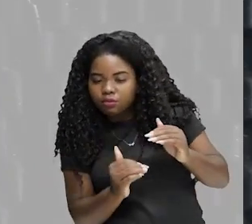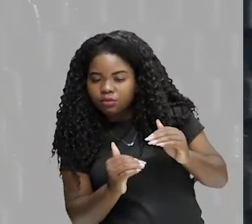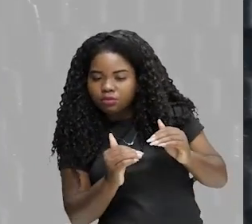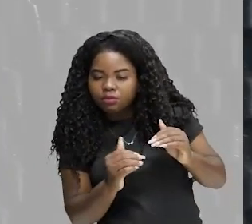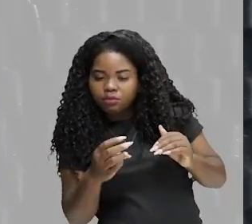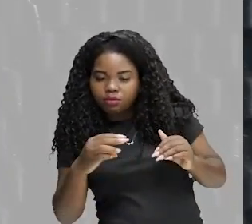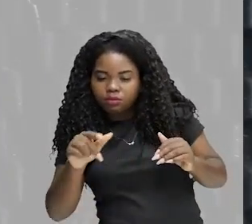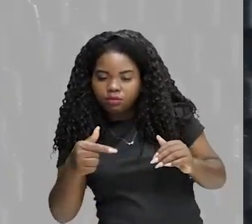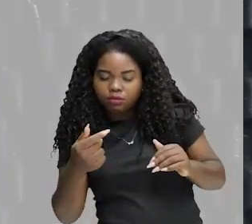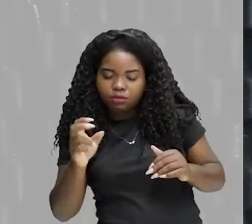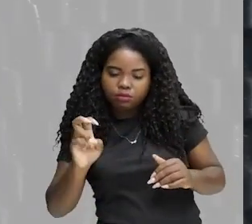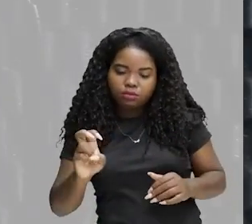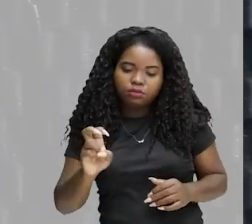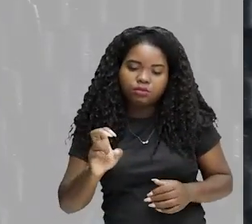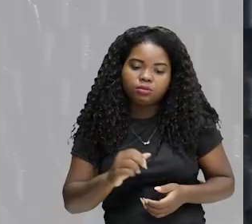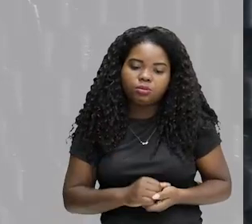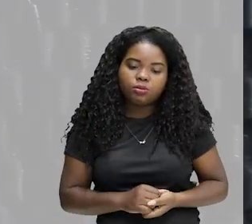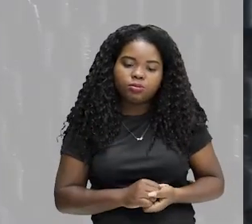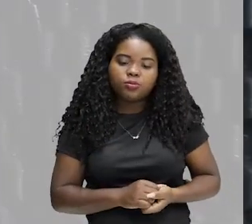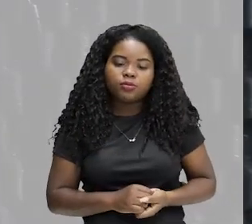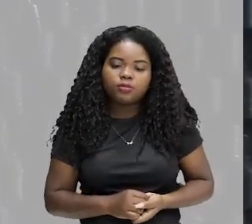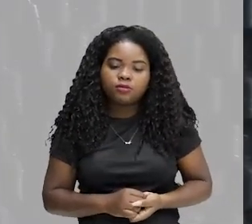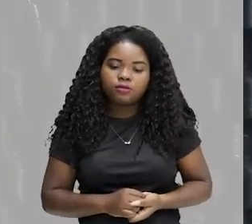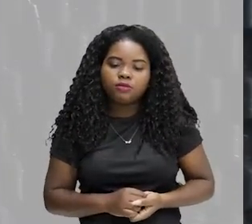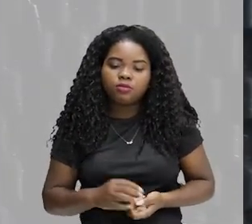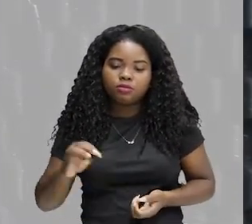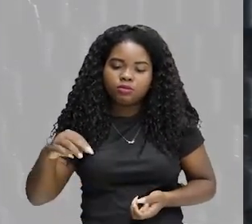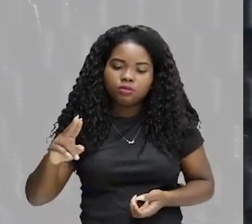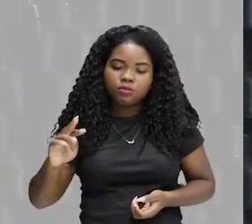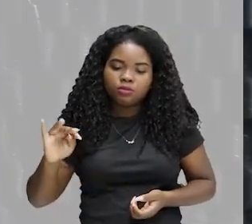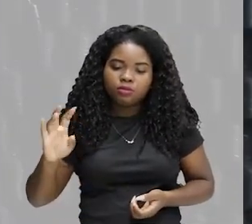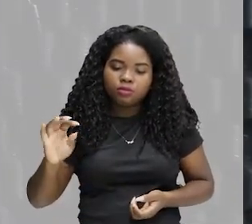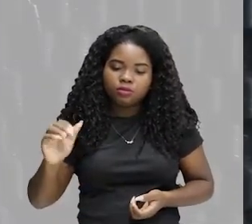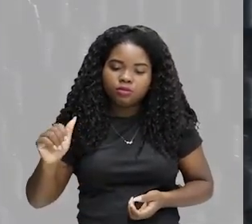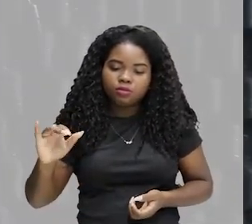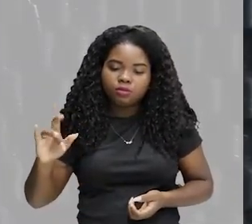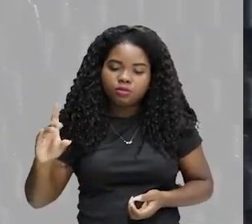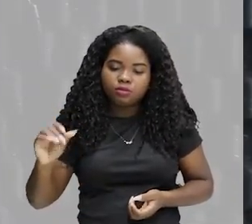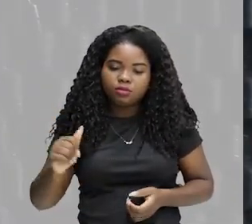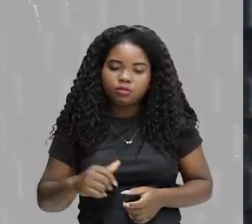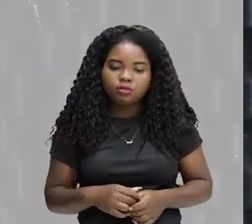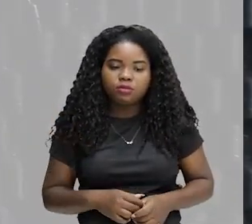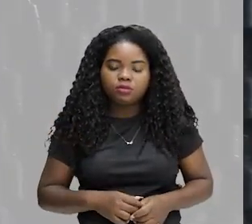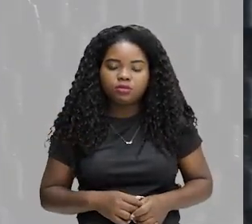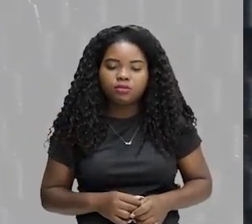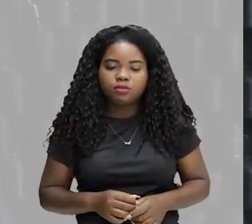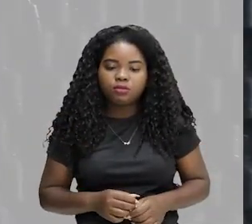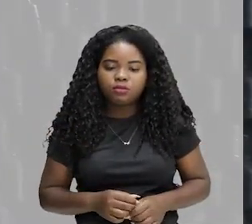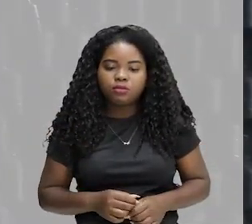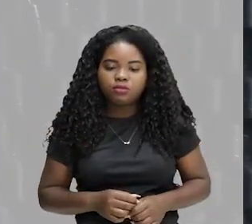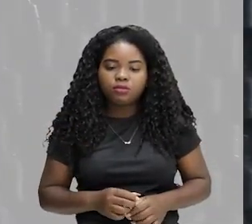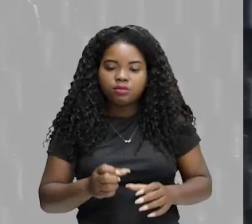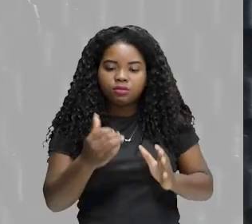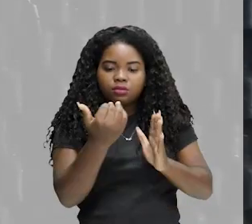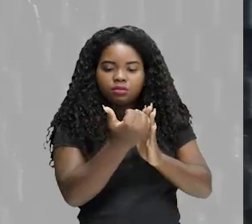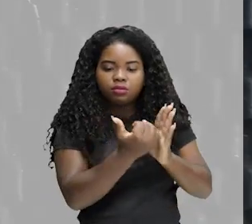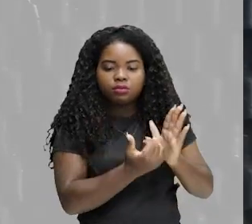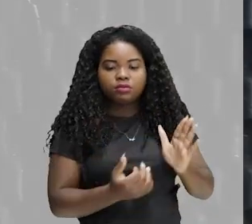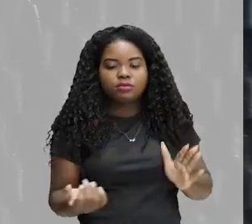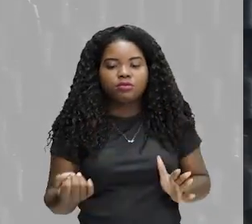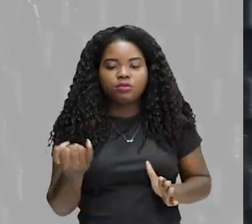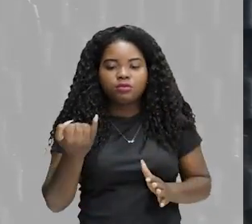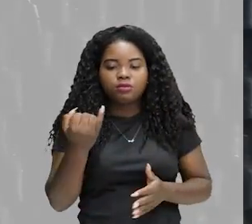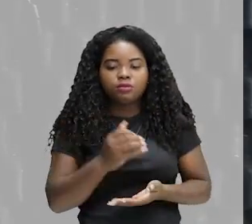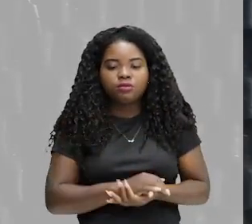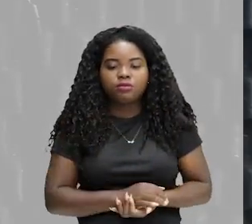que 3,5, então a classificação dessa água é muito ácida, tá? E essa classificação ela é importante,